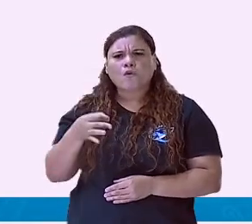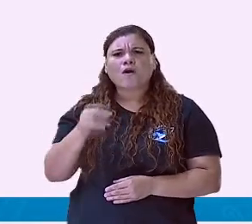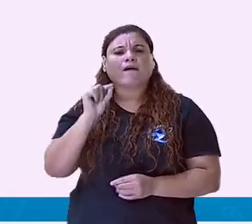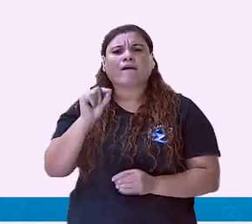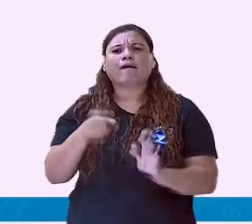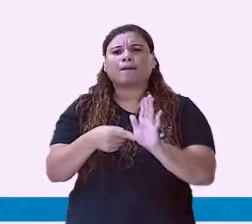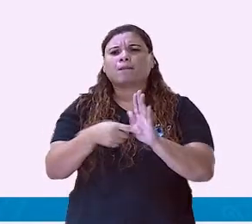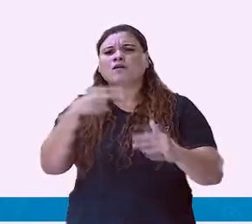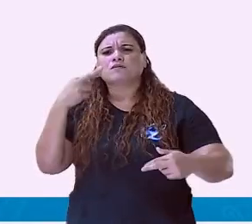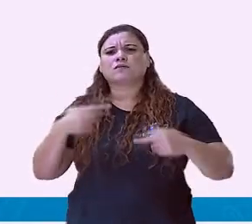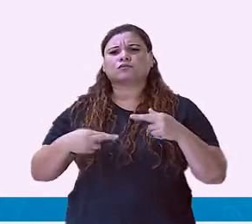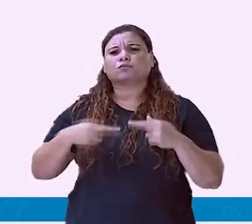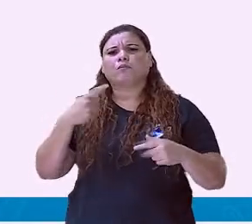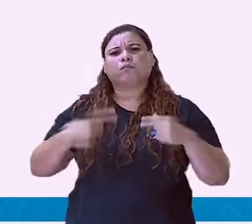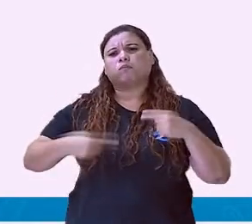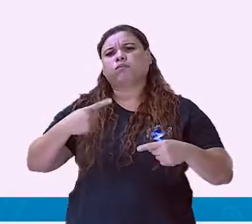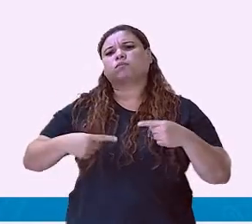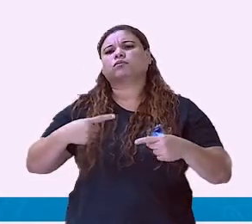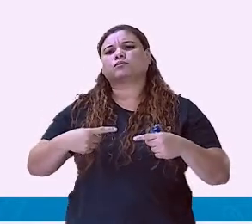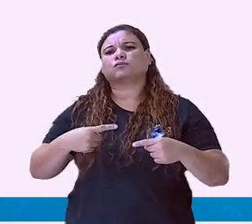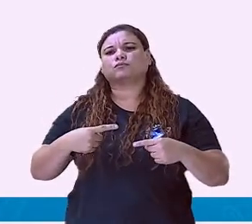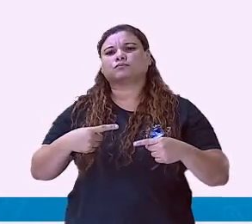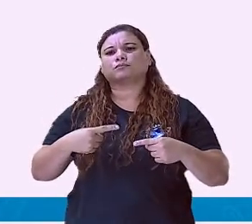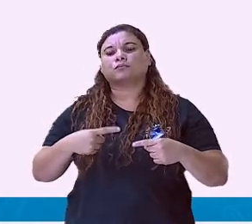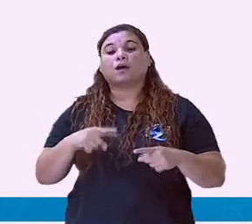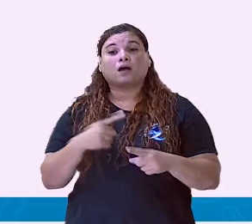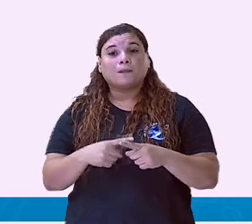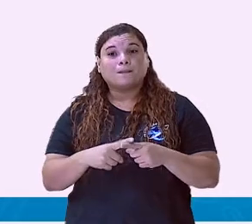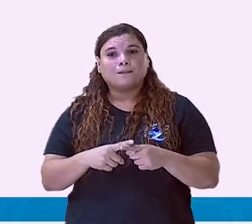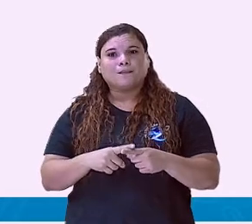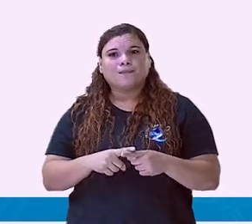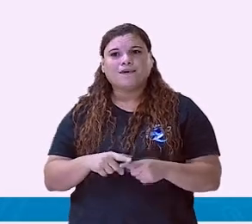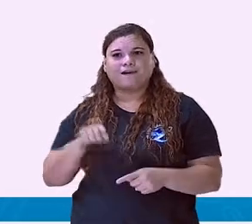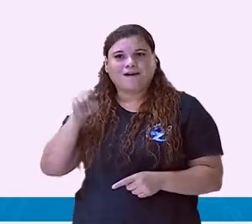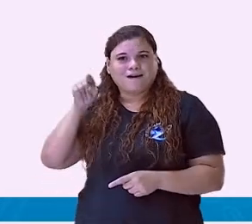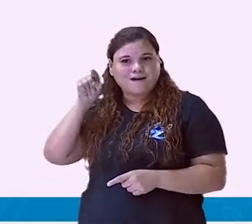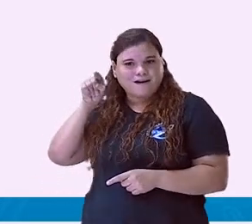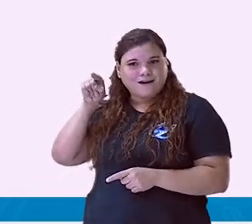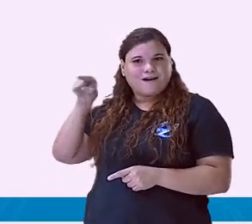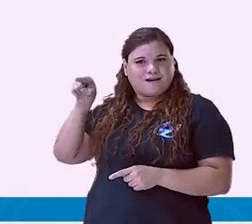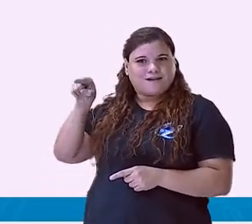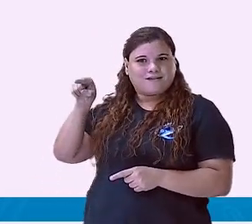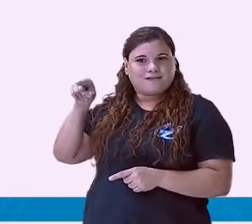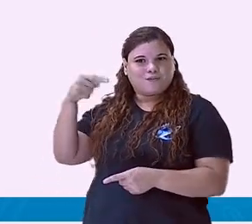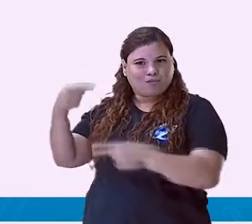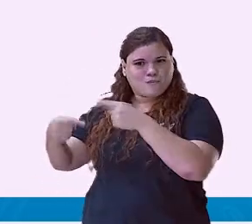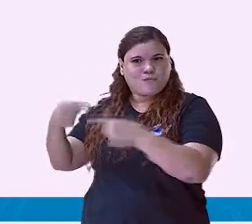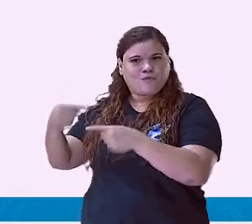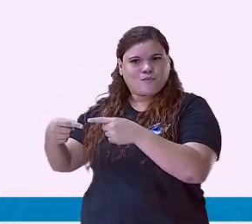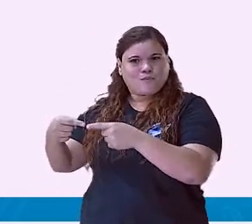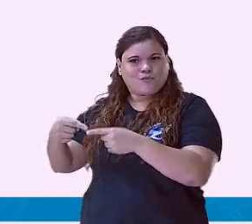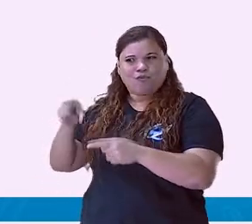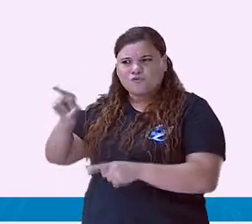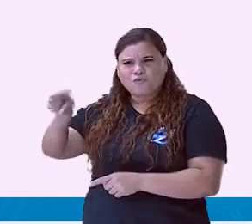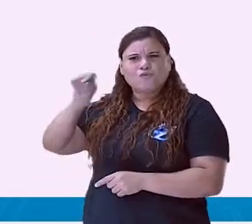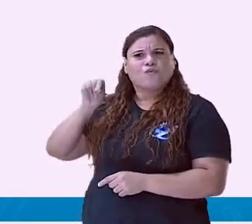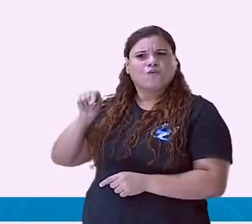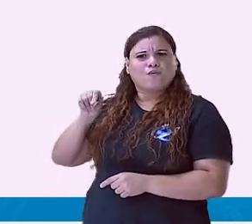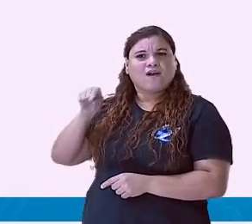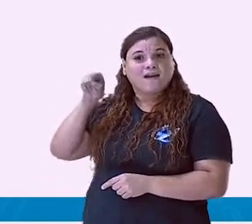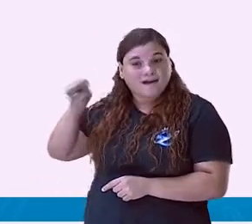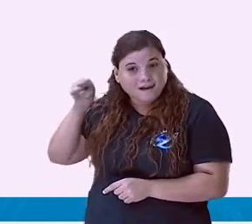nossos governos são aqueles que vão administrar todo esse recurso, todas